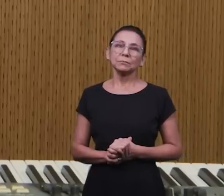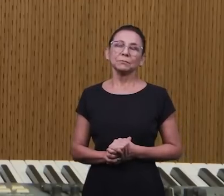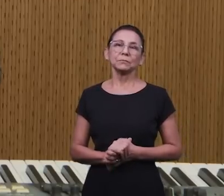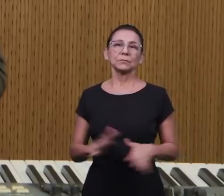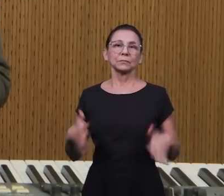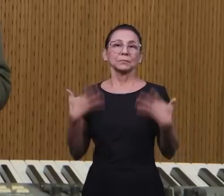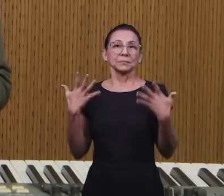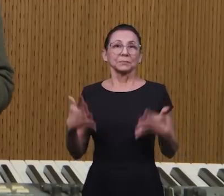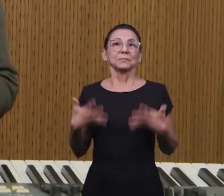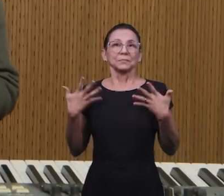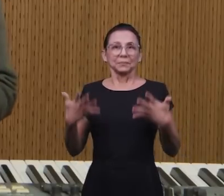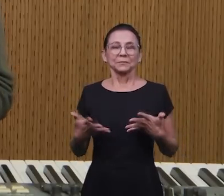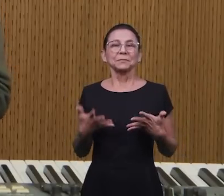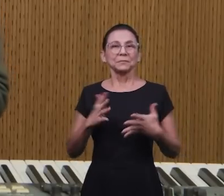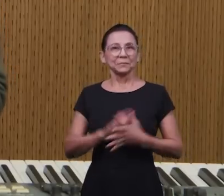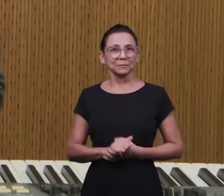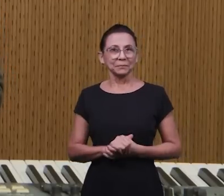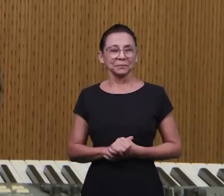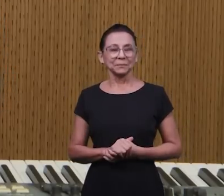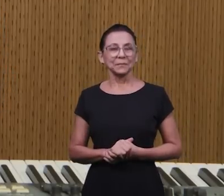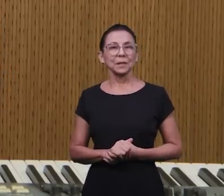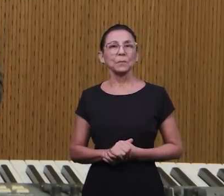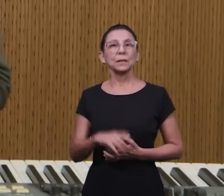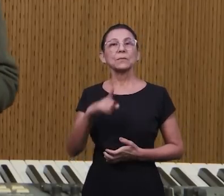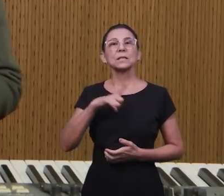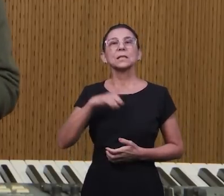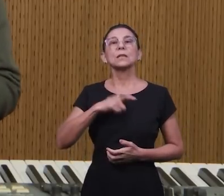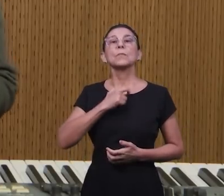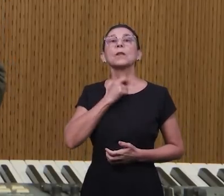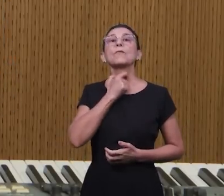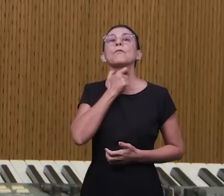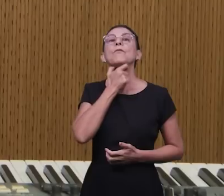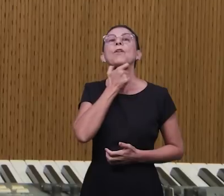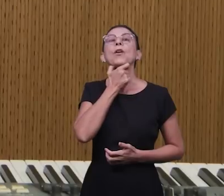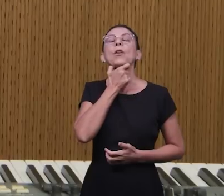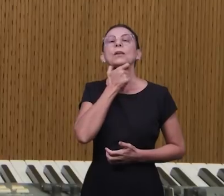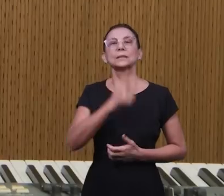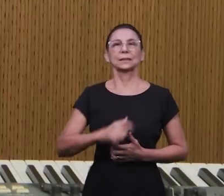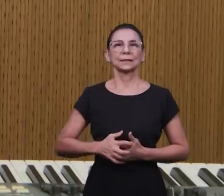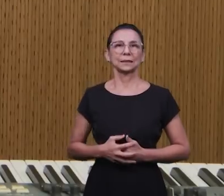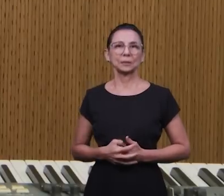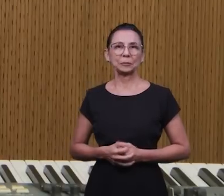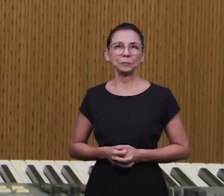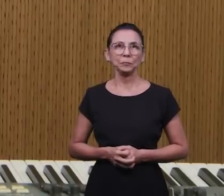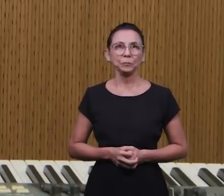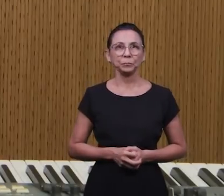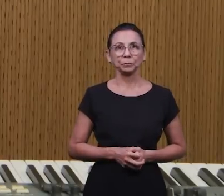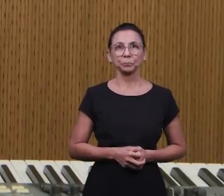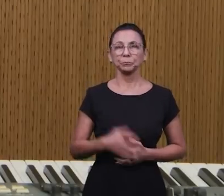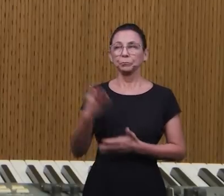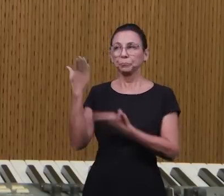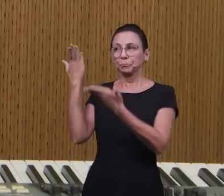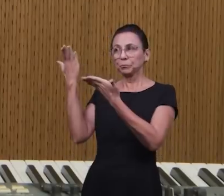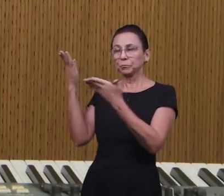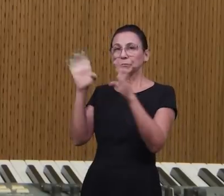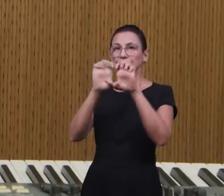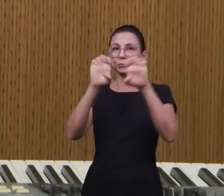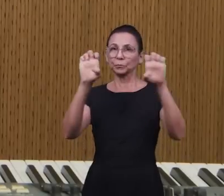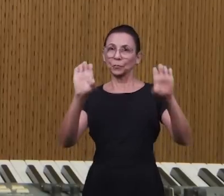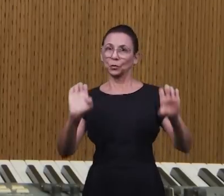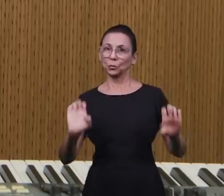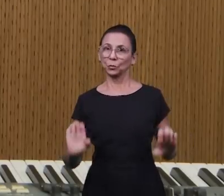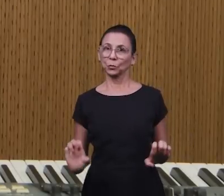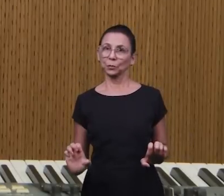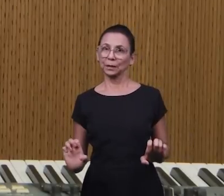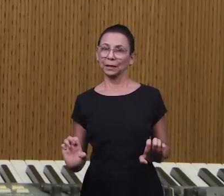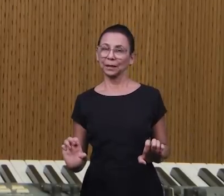vocal. Quando nós falamos de estrutura respiratória, esse é um grande amigo